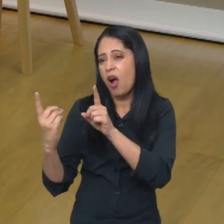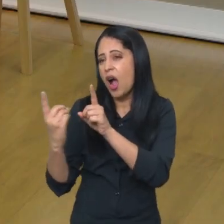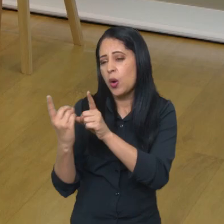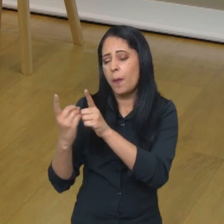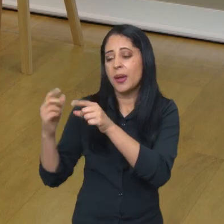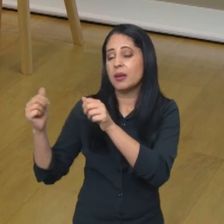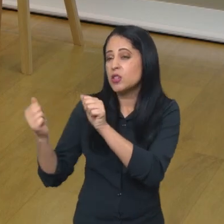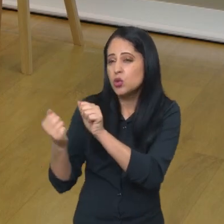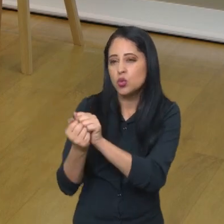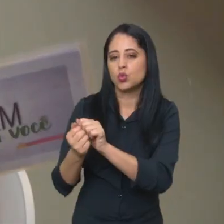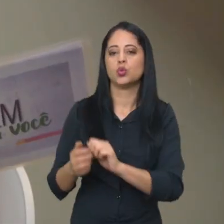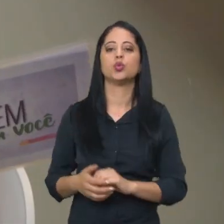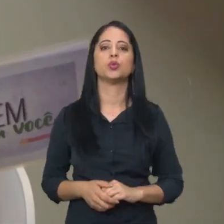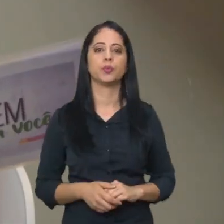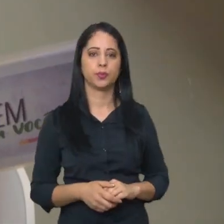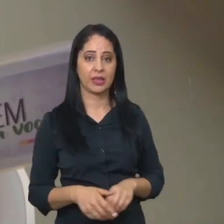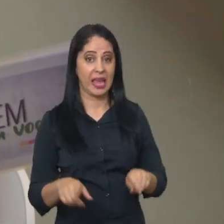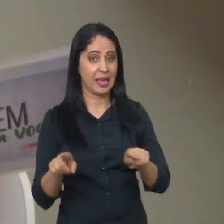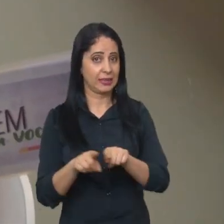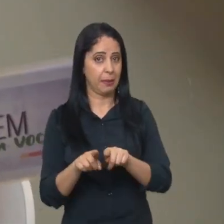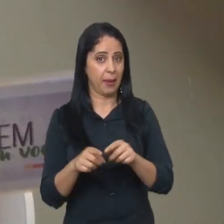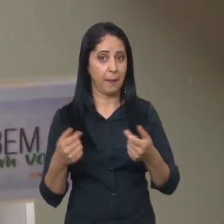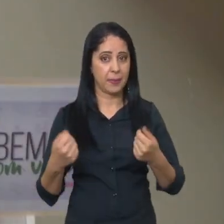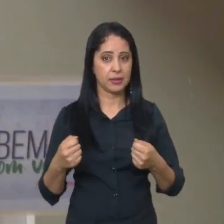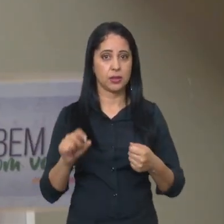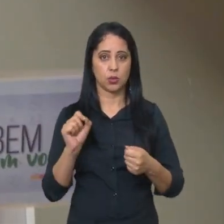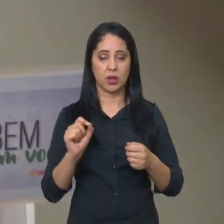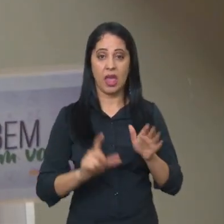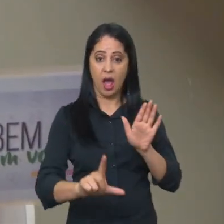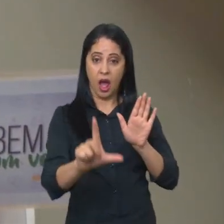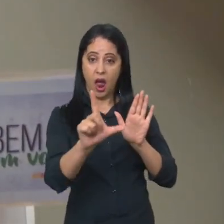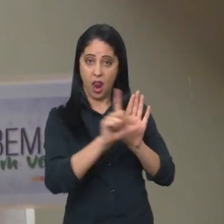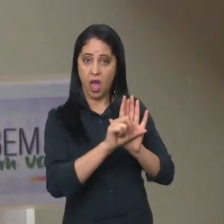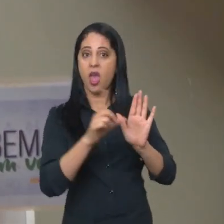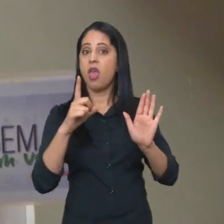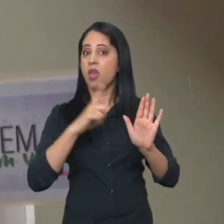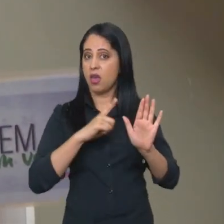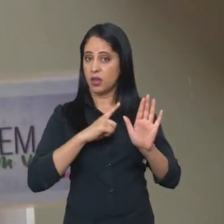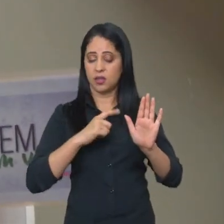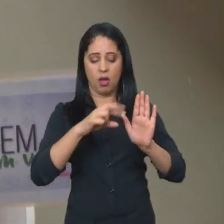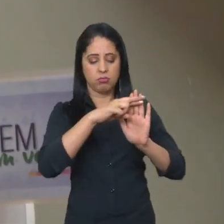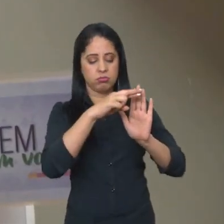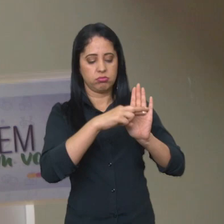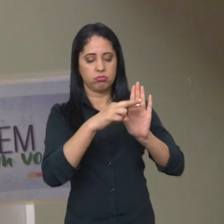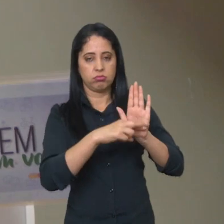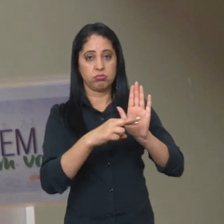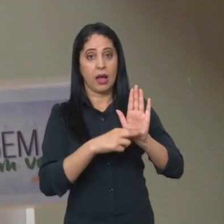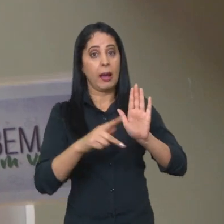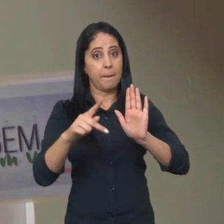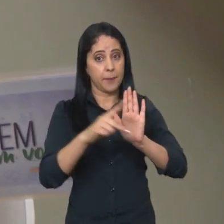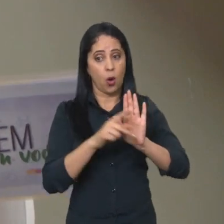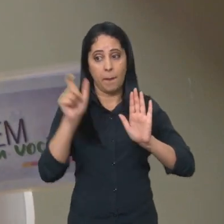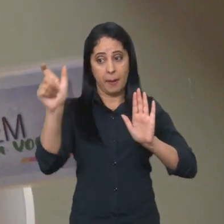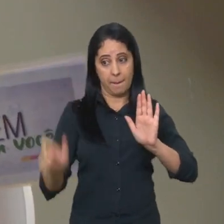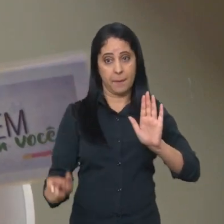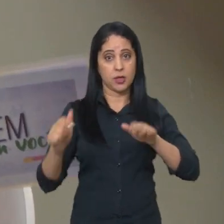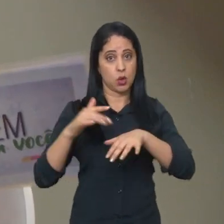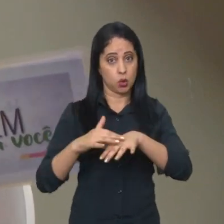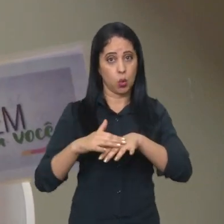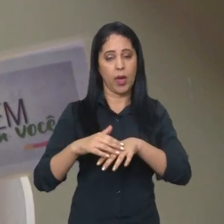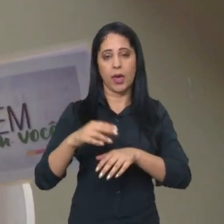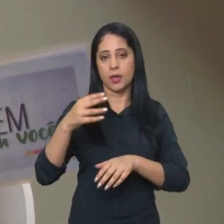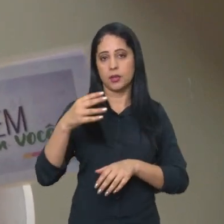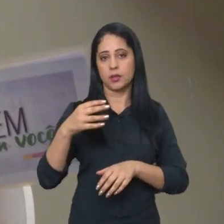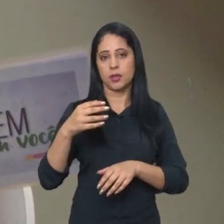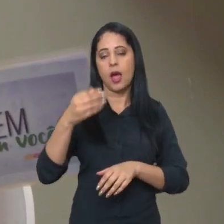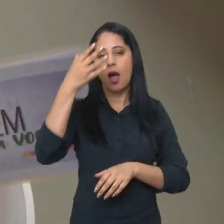tudo. É importante frisar também que nossa lei conta com benefícios específicos para o paciente de Alzheimer. Eu